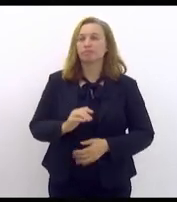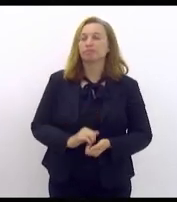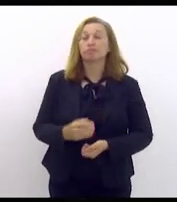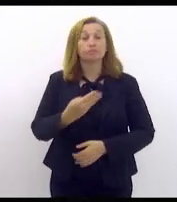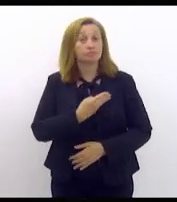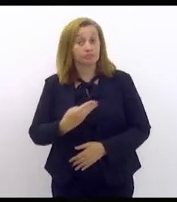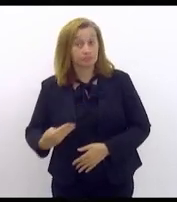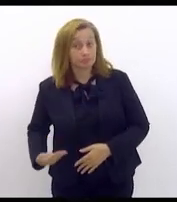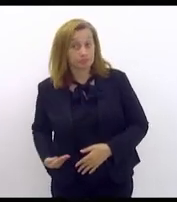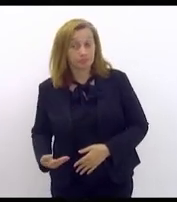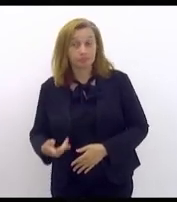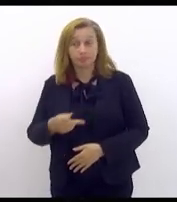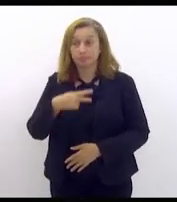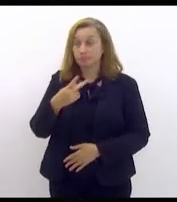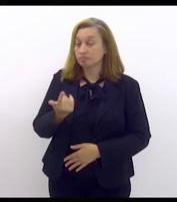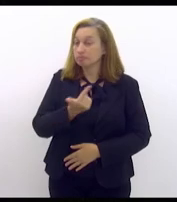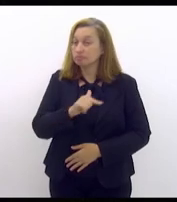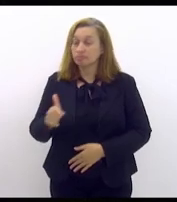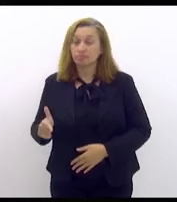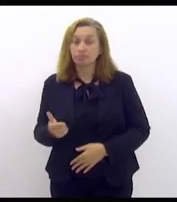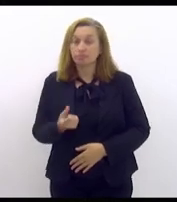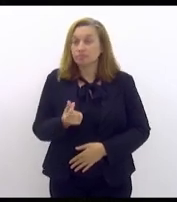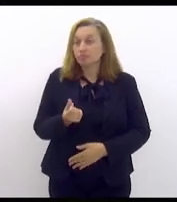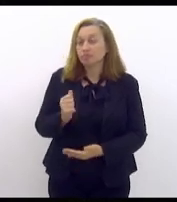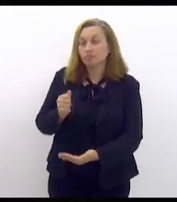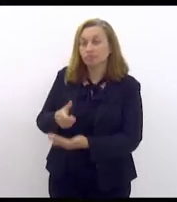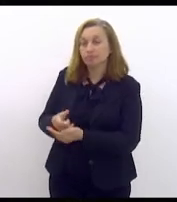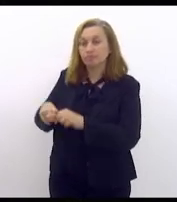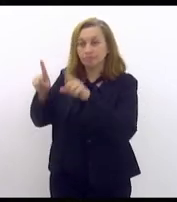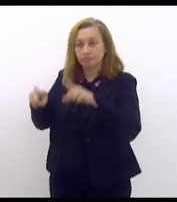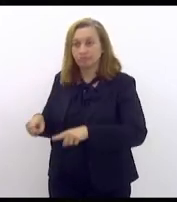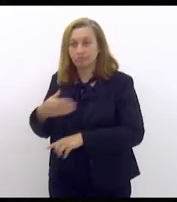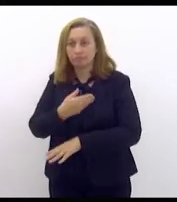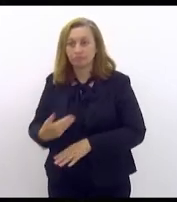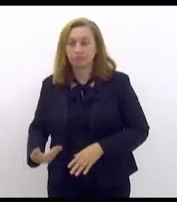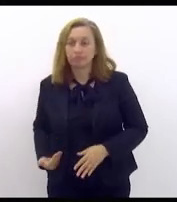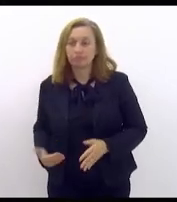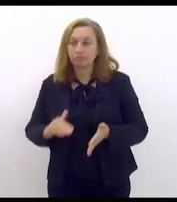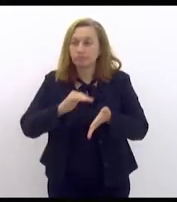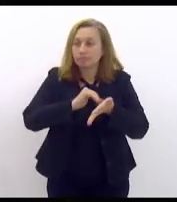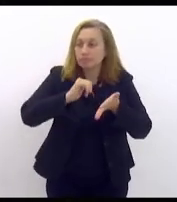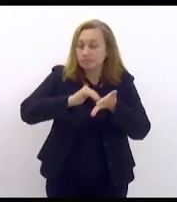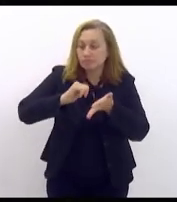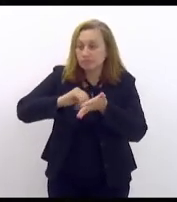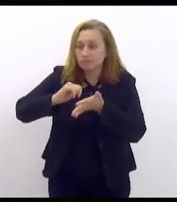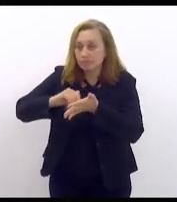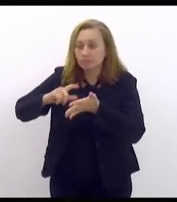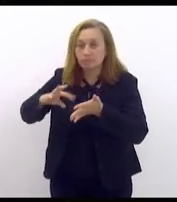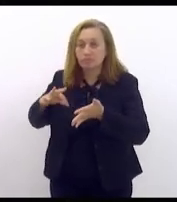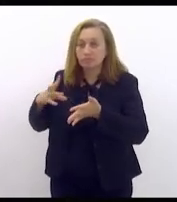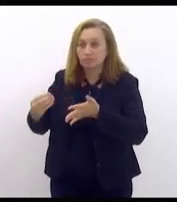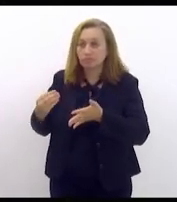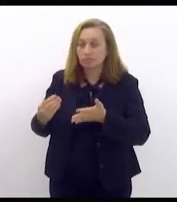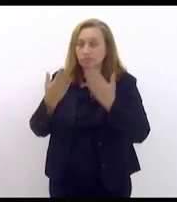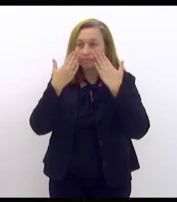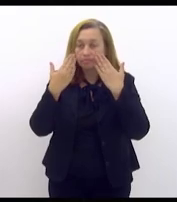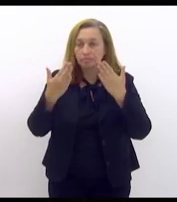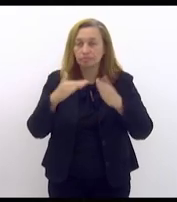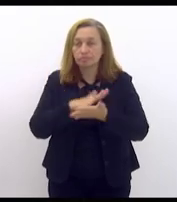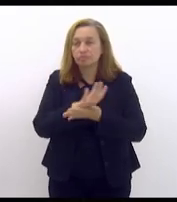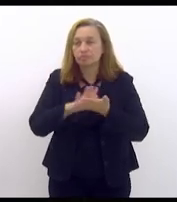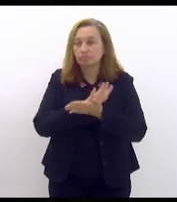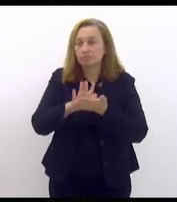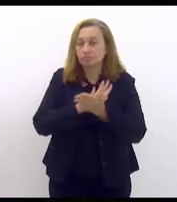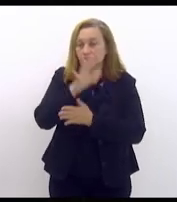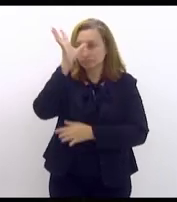governador, ele alegou que não havia dinheiro para pagar servidor e está raspando taxa sem apresentar uma solução